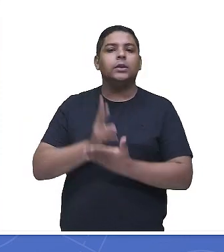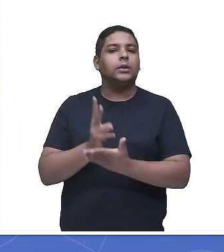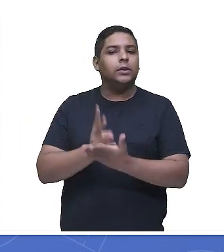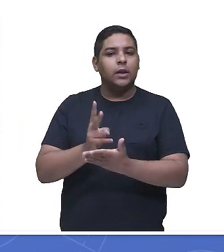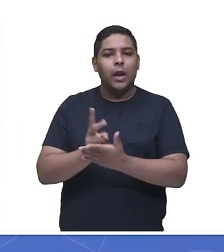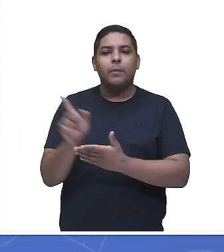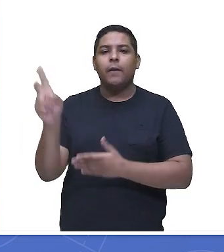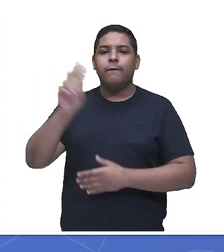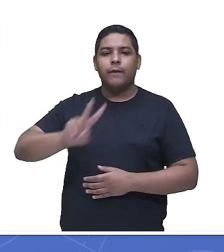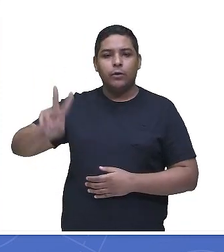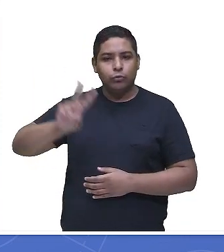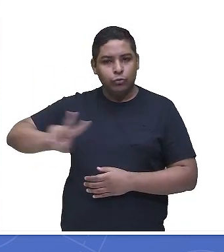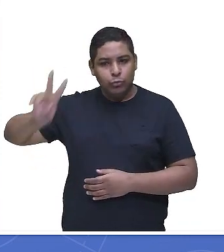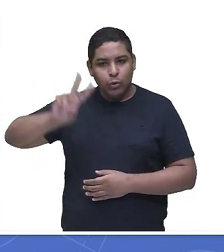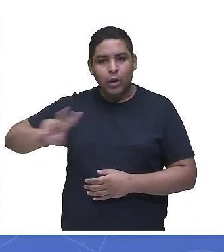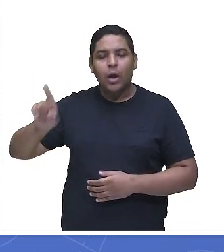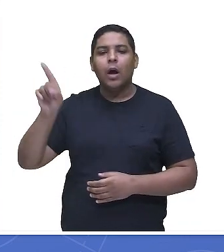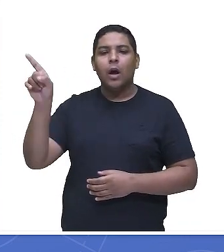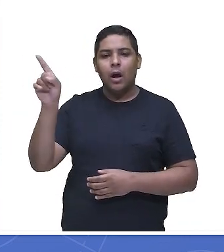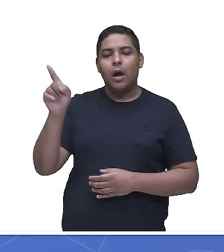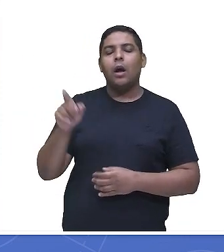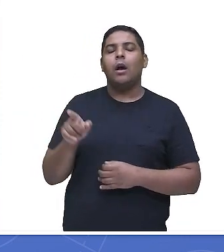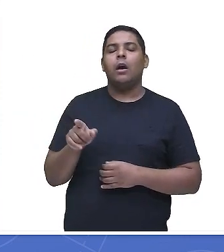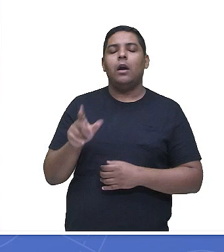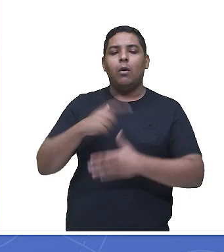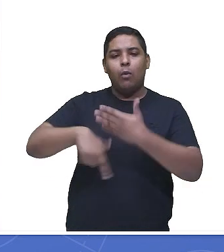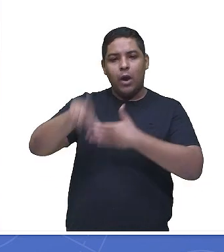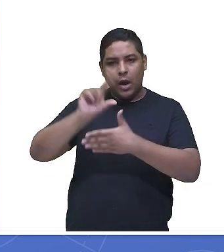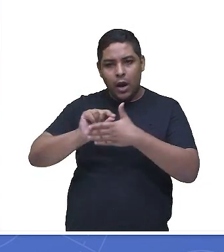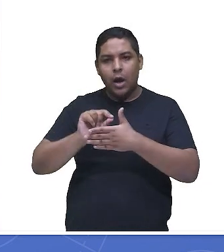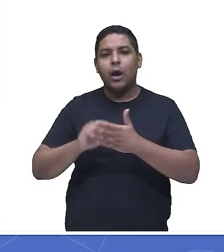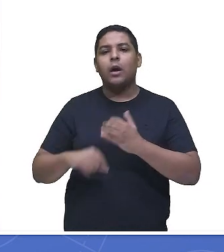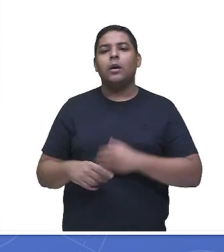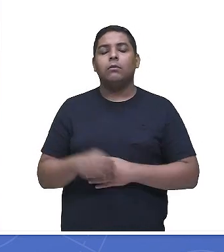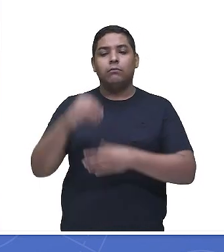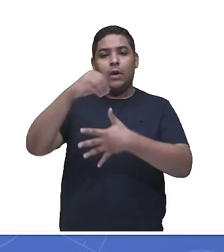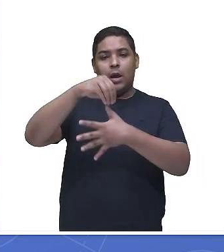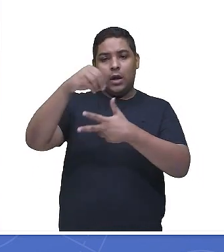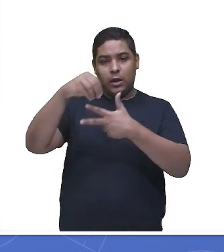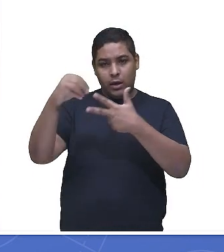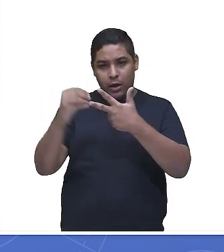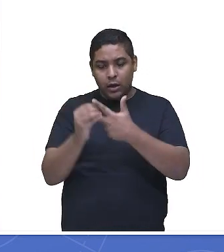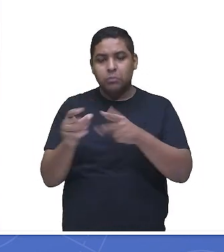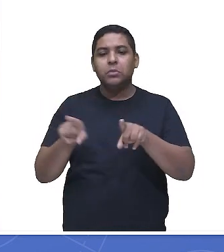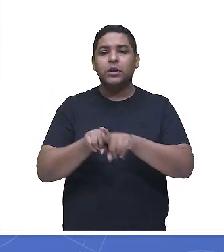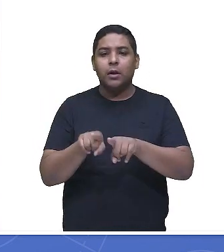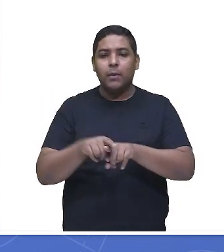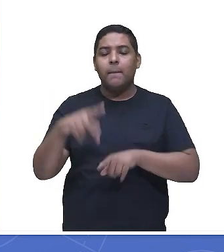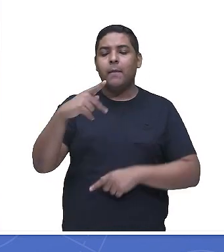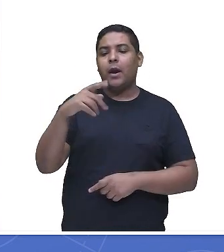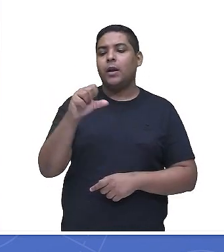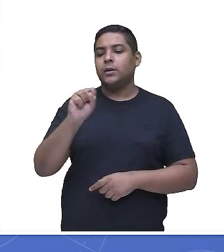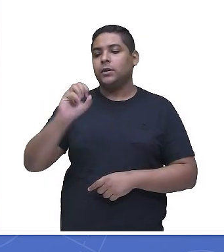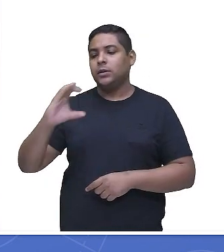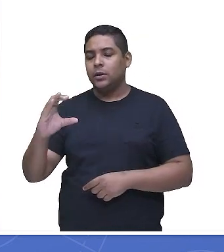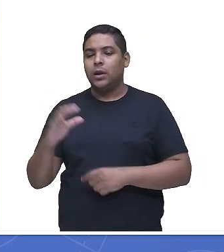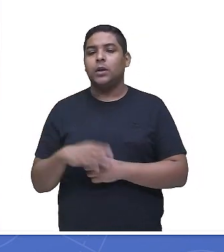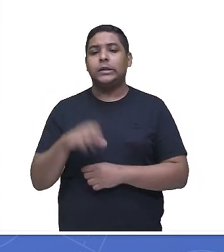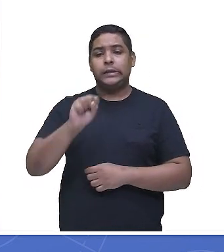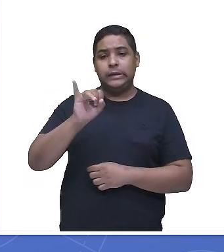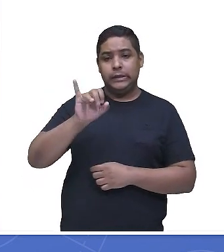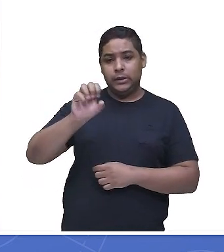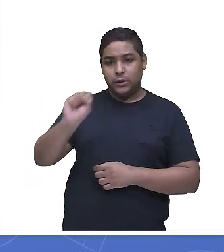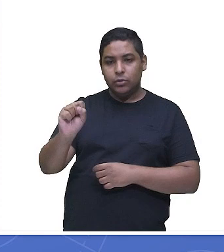UEA, o SIS, o PSC, o Enem. Então, algumas coisas a gente tem que realmente saber, tem